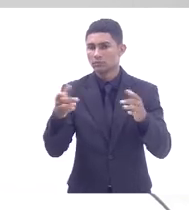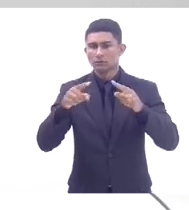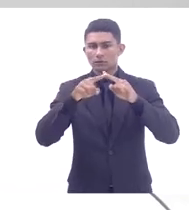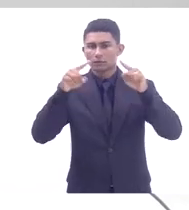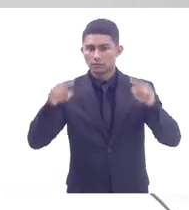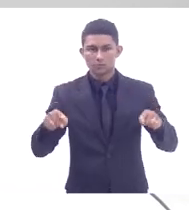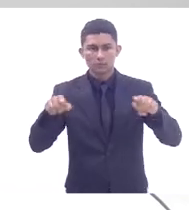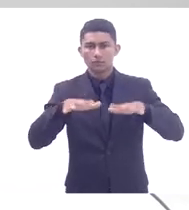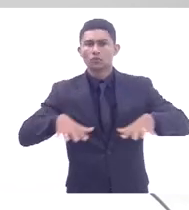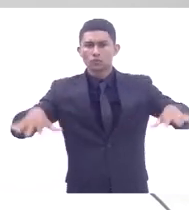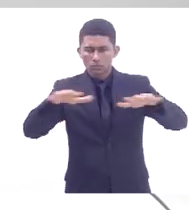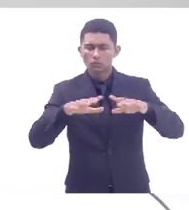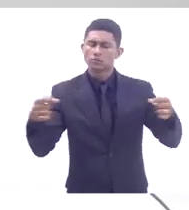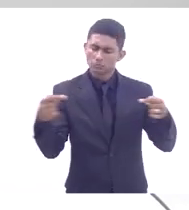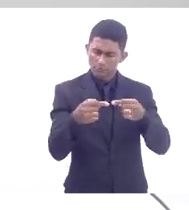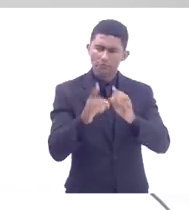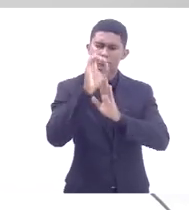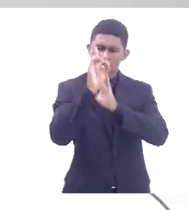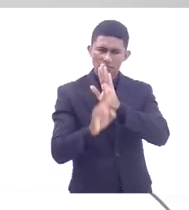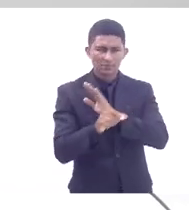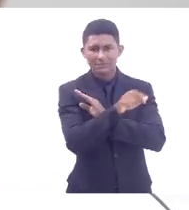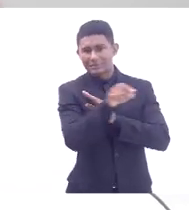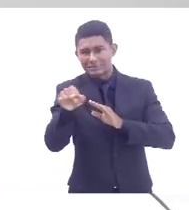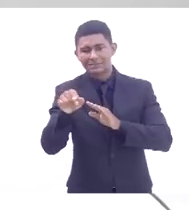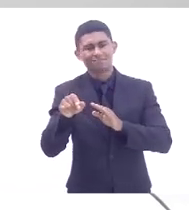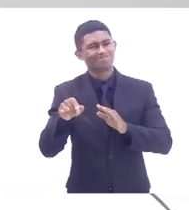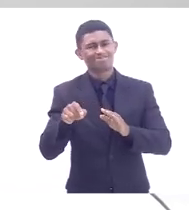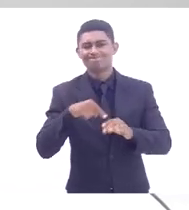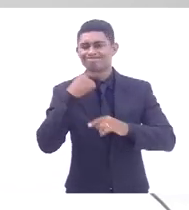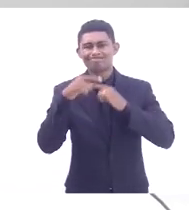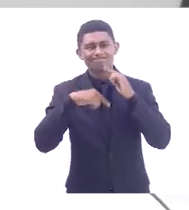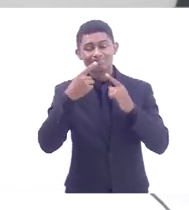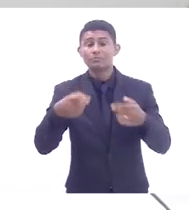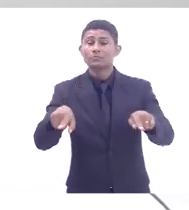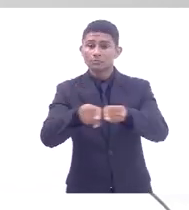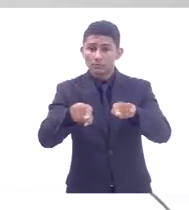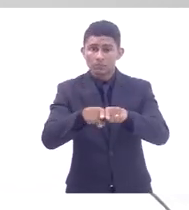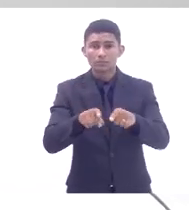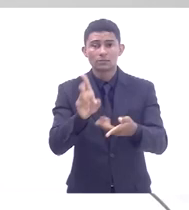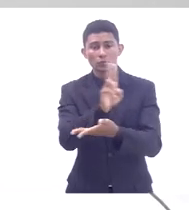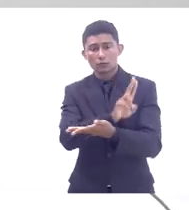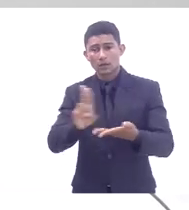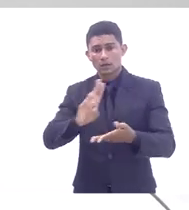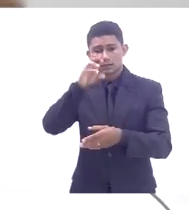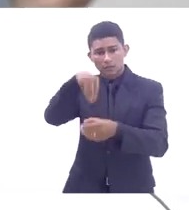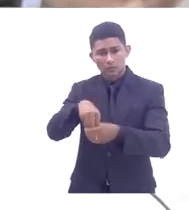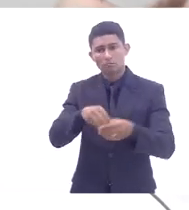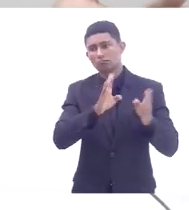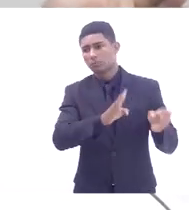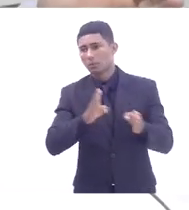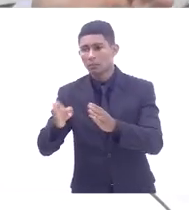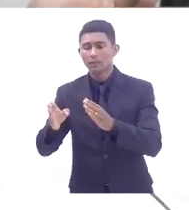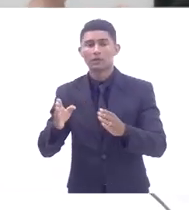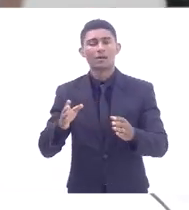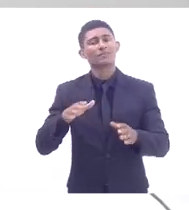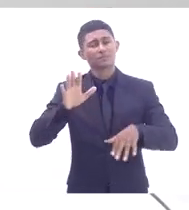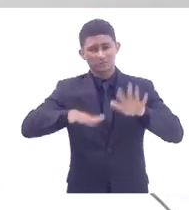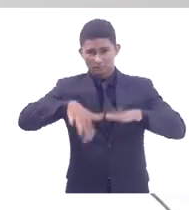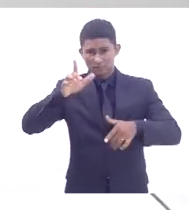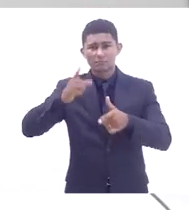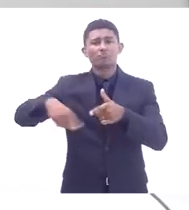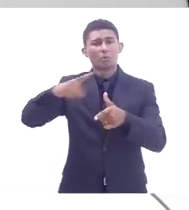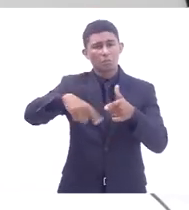servidores merecem ter devem ter seja para o funcionamento continue continue cotidiano das Universidades por exemplo problemas